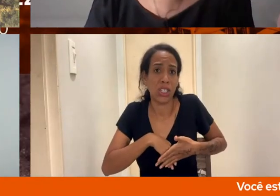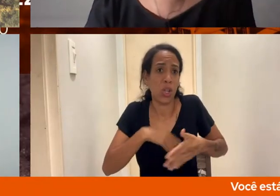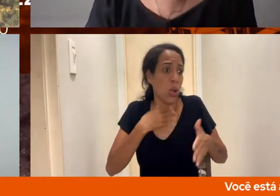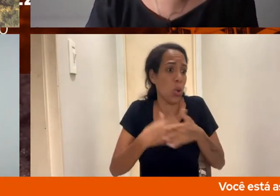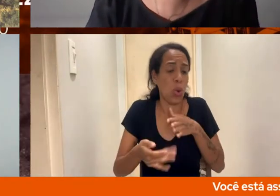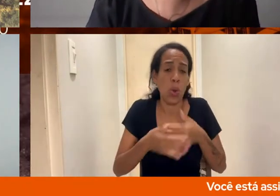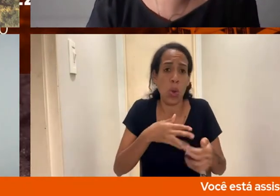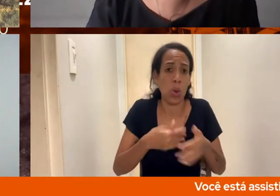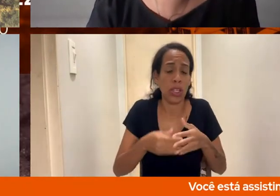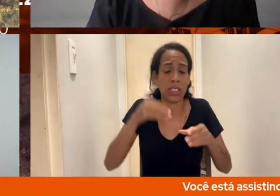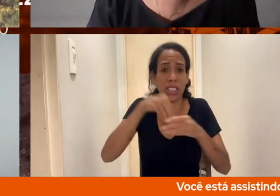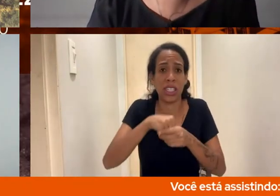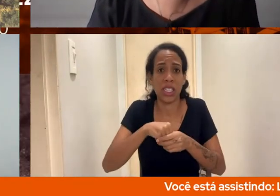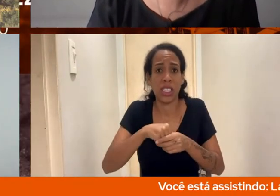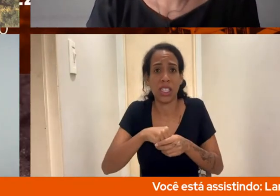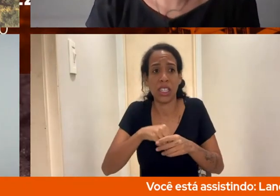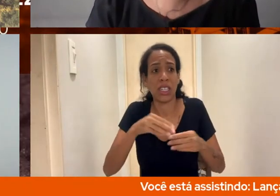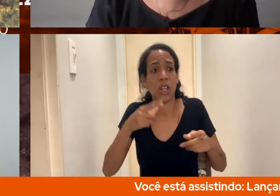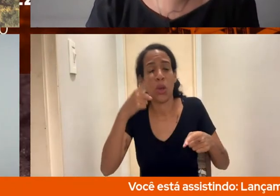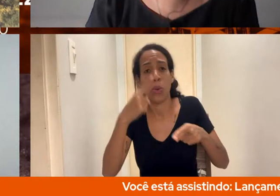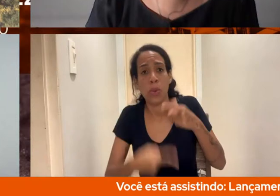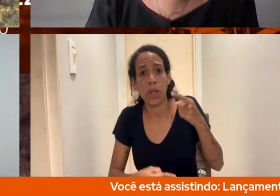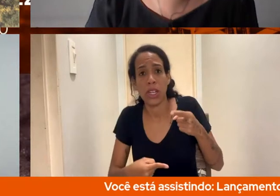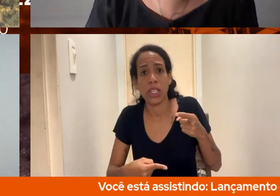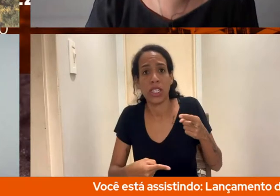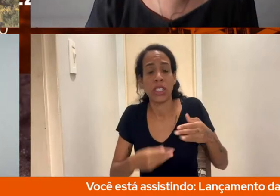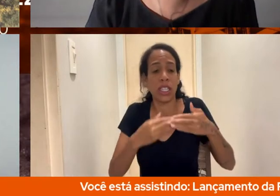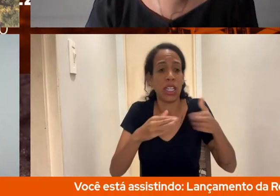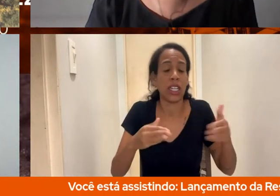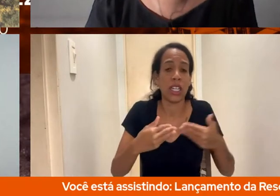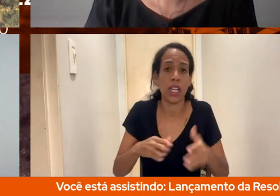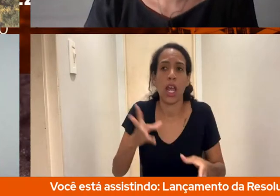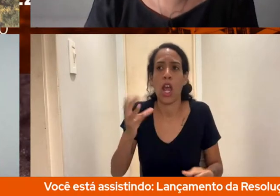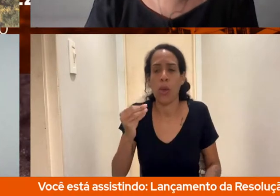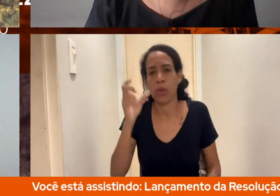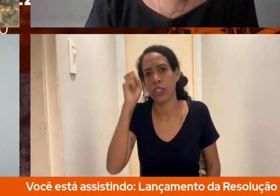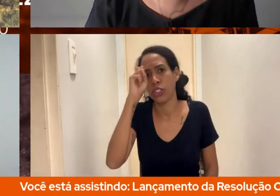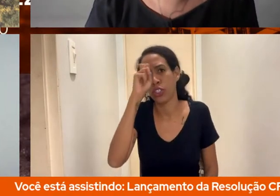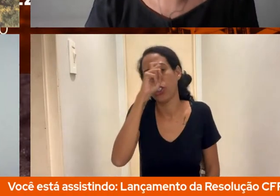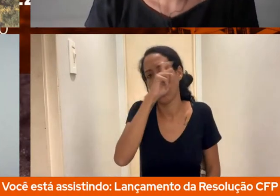qualquer sistema, né, de privação de liberdade, a gente vê que é muito difícil